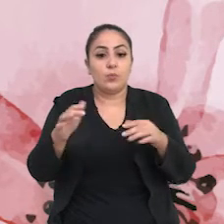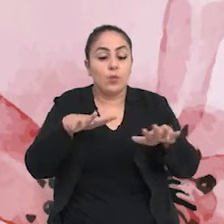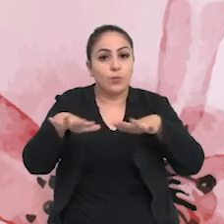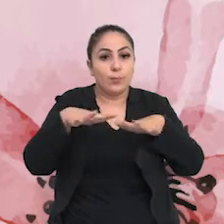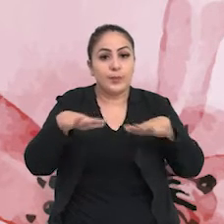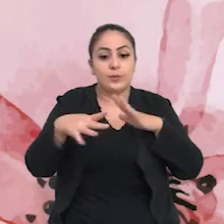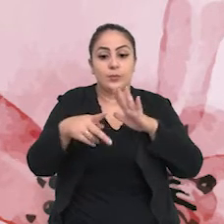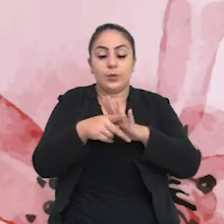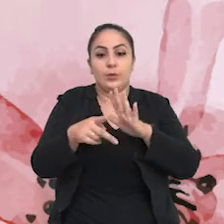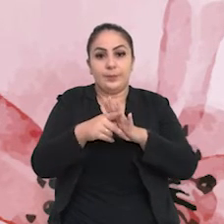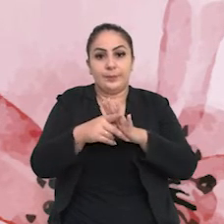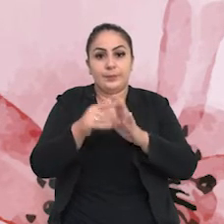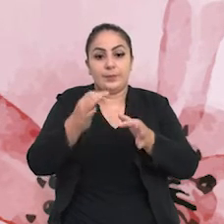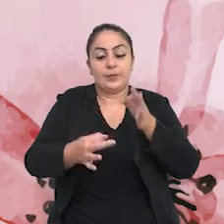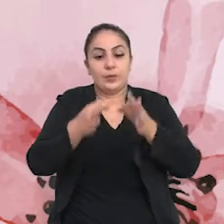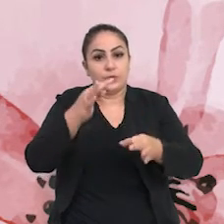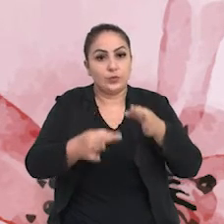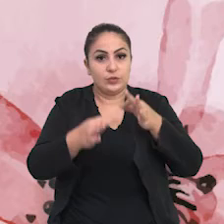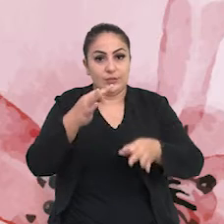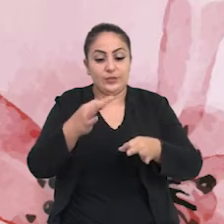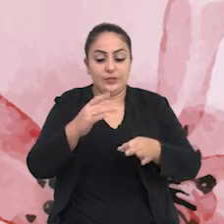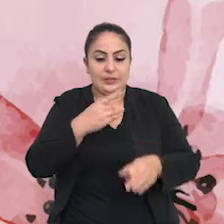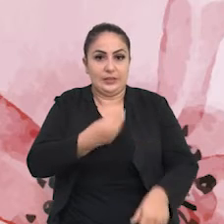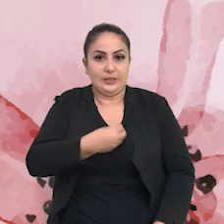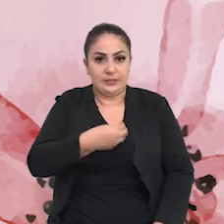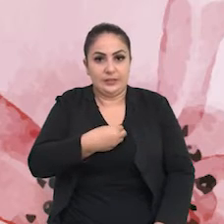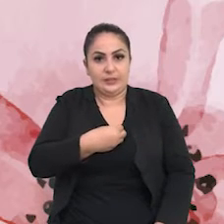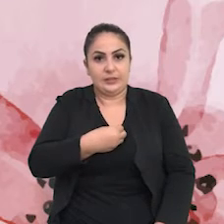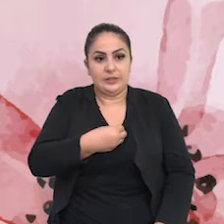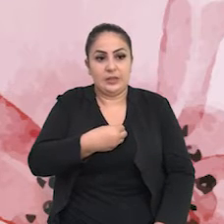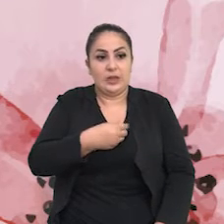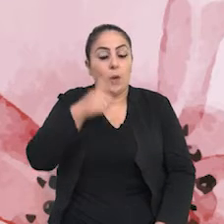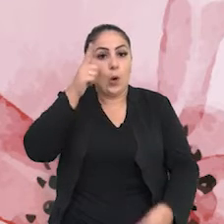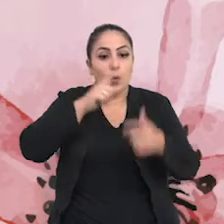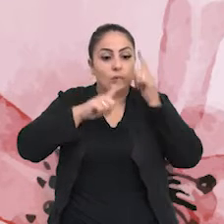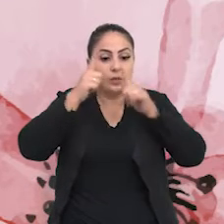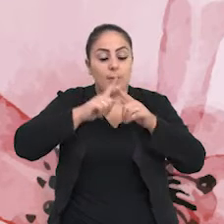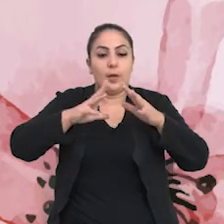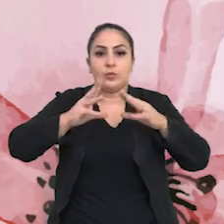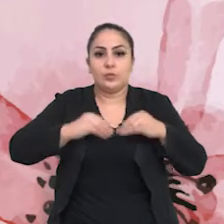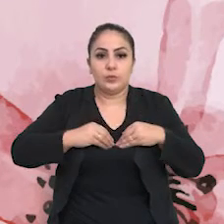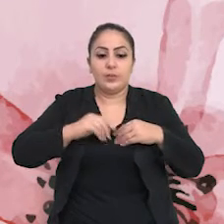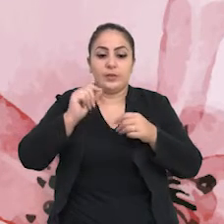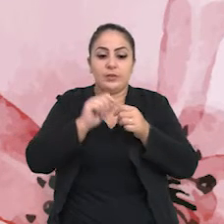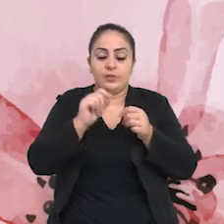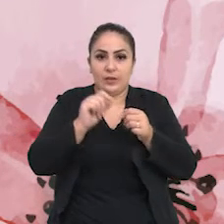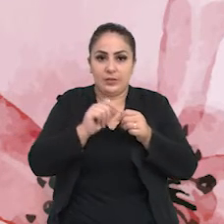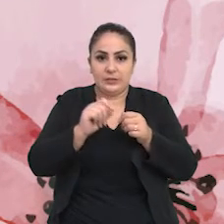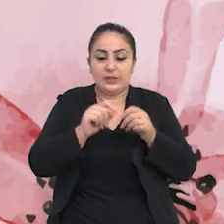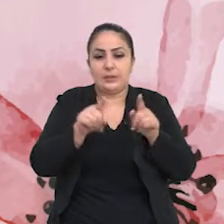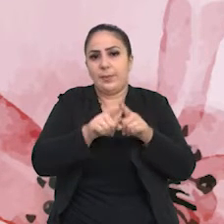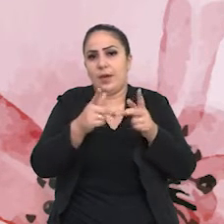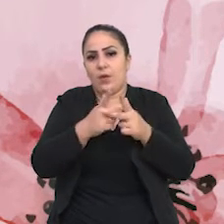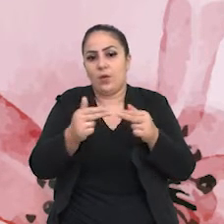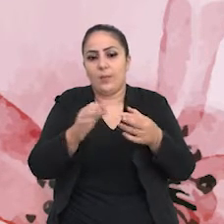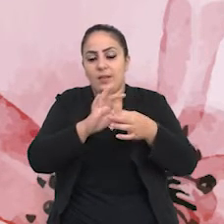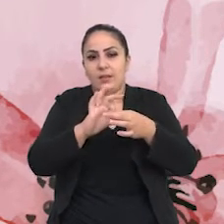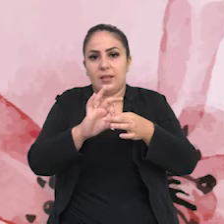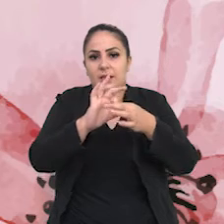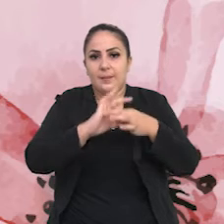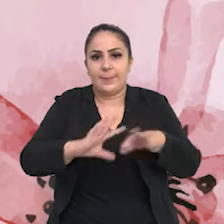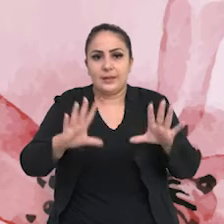alguns movimentos jurídicos, conseguimos assumir e exercer